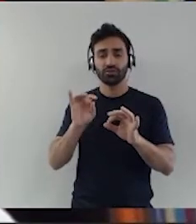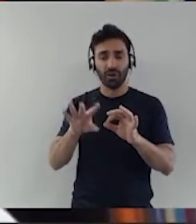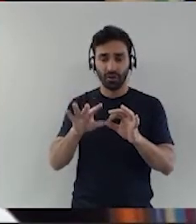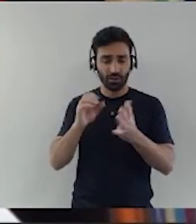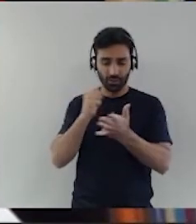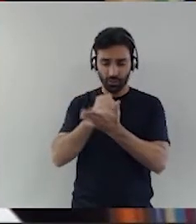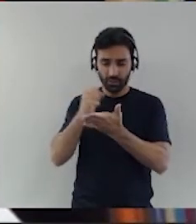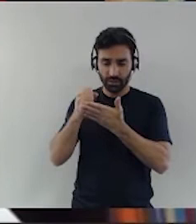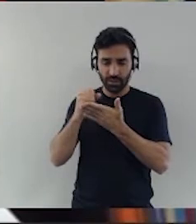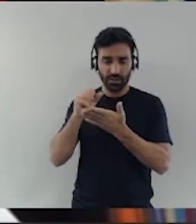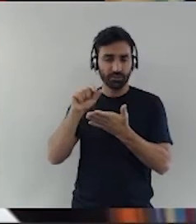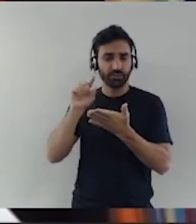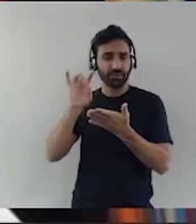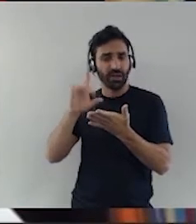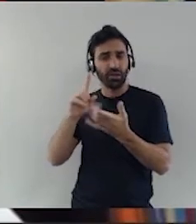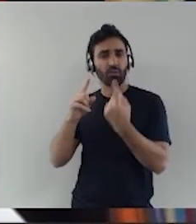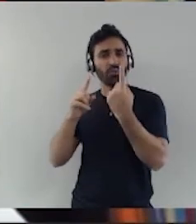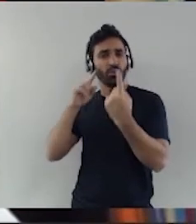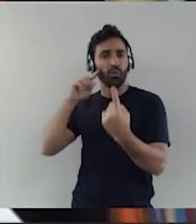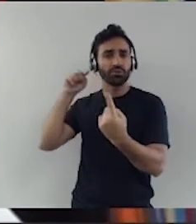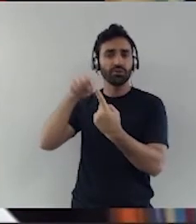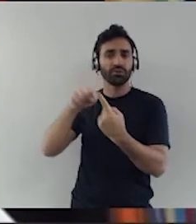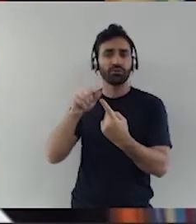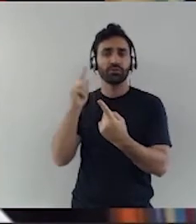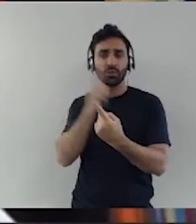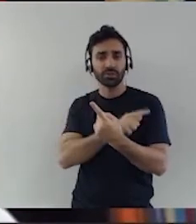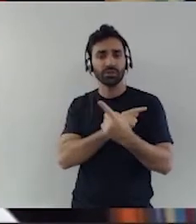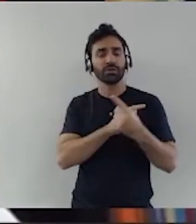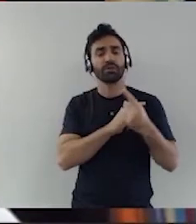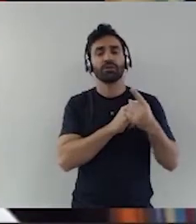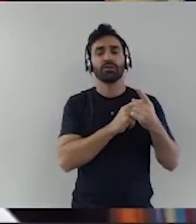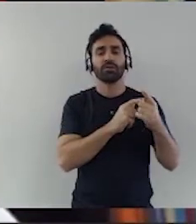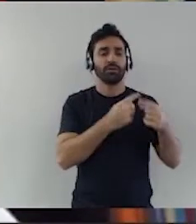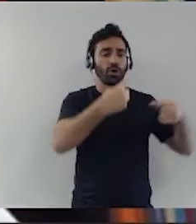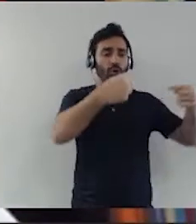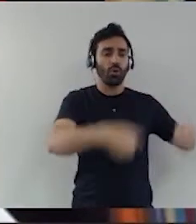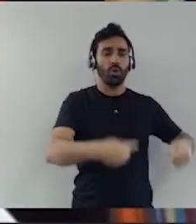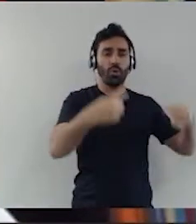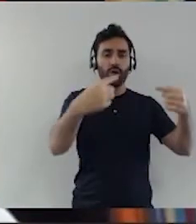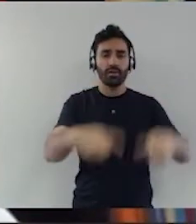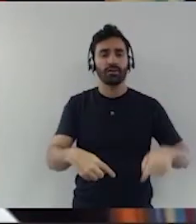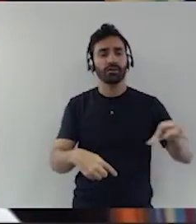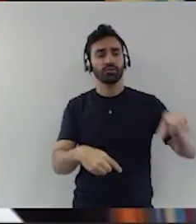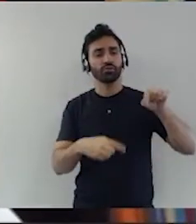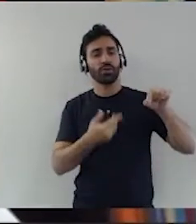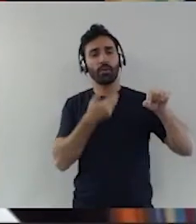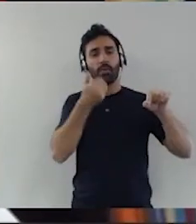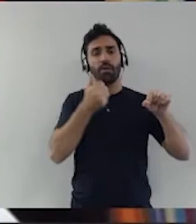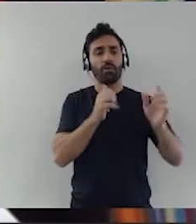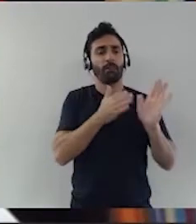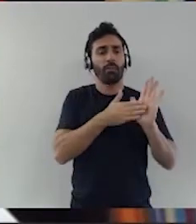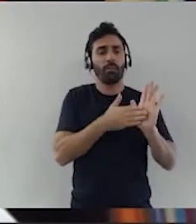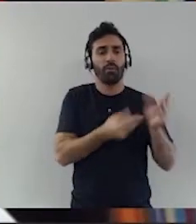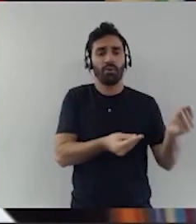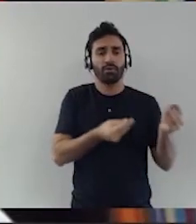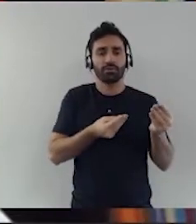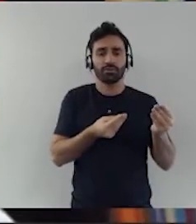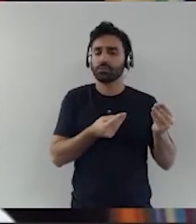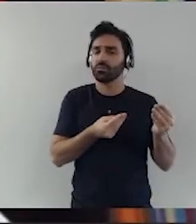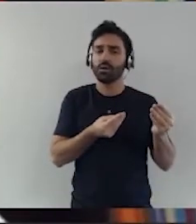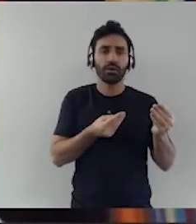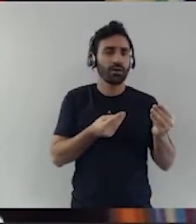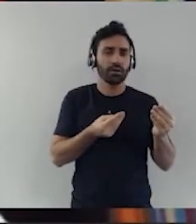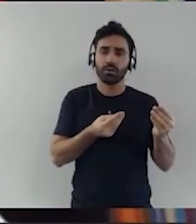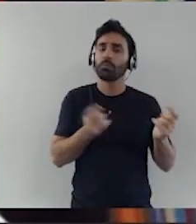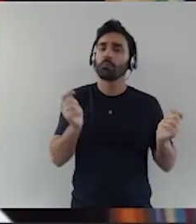a ampla concorrência, a isonomia e também a melhor proposta para a administração pública, para permitir que sejam